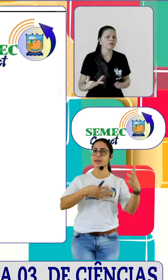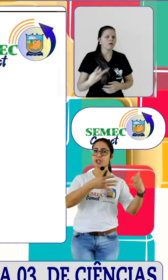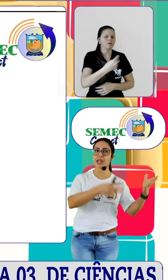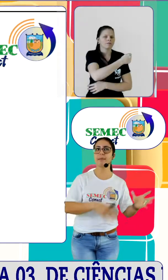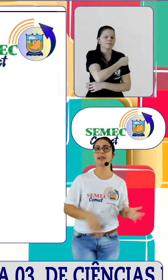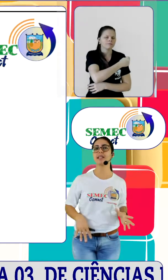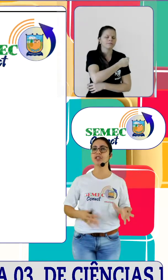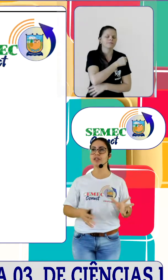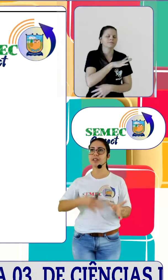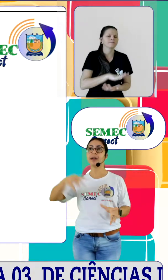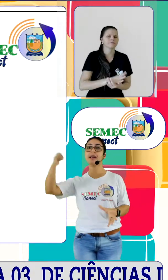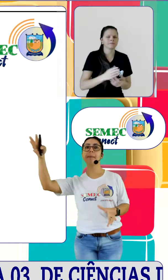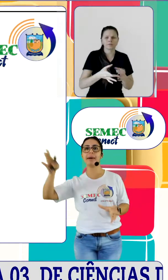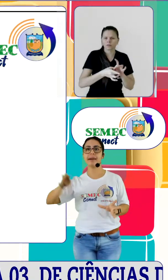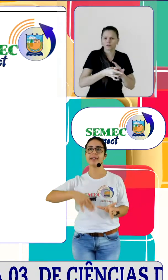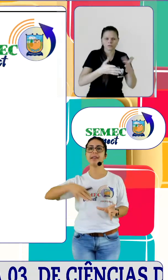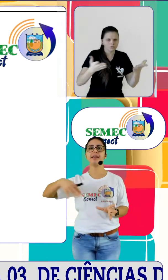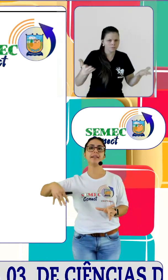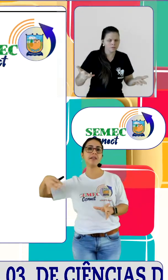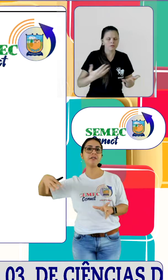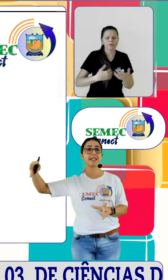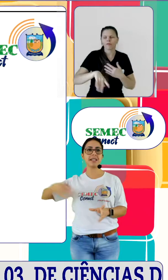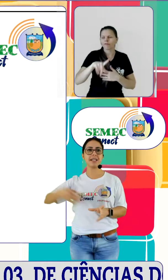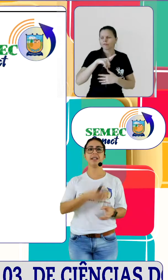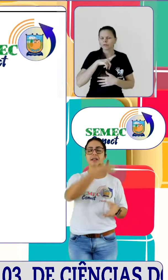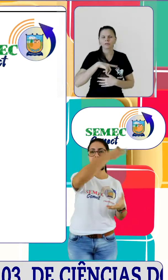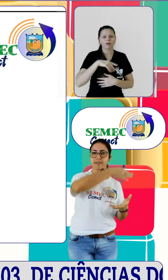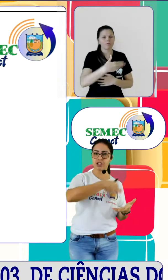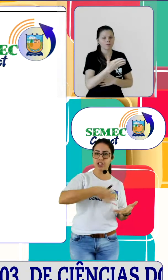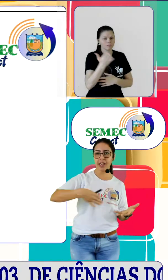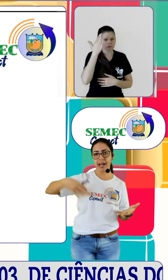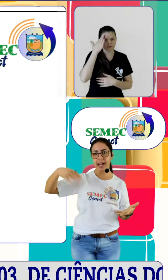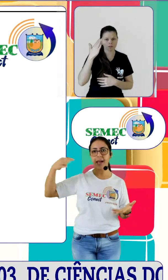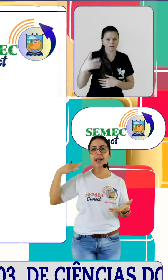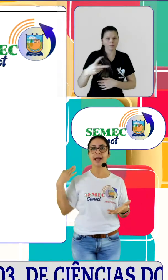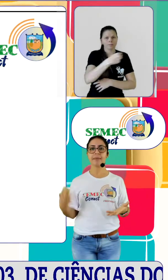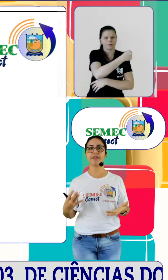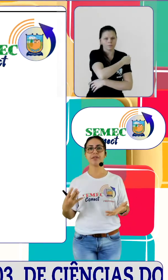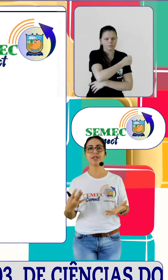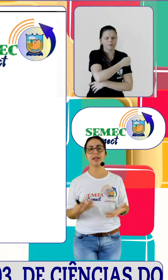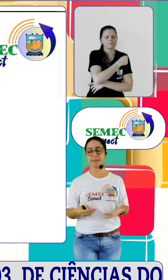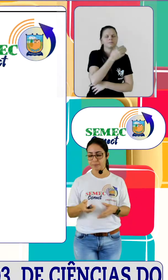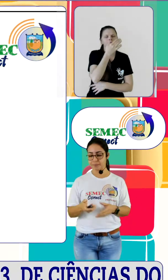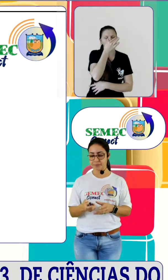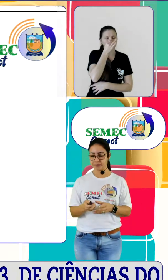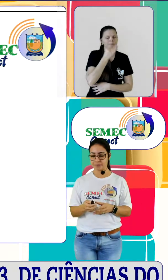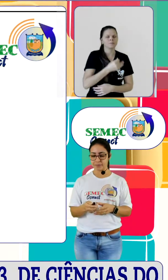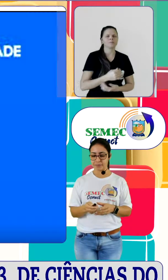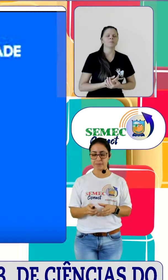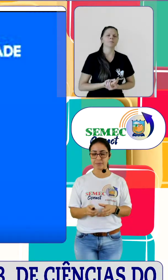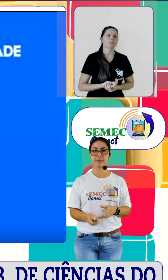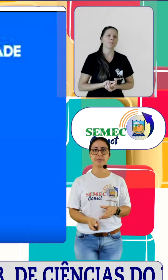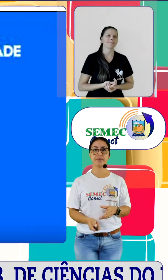vai sempre chegar uma mensagem, ó, vai ter uma campanha, né, de tal vacina, então ela vai chegar para você.